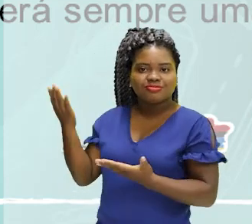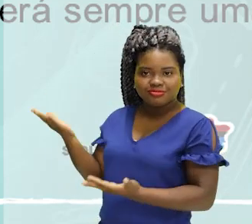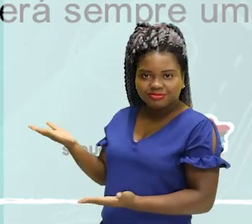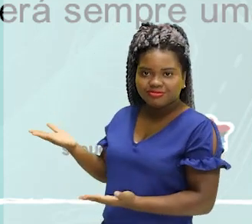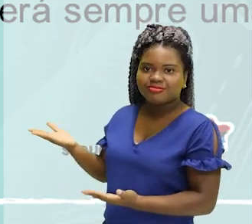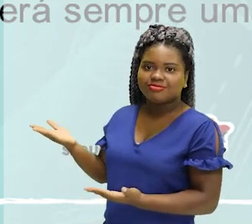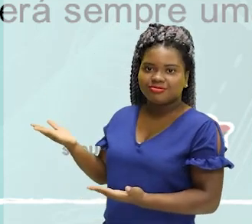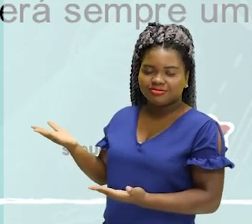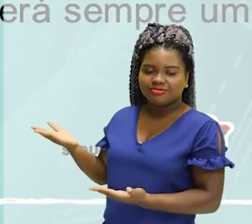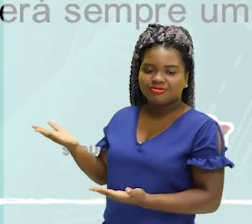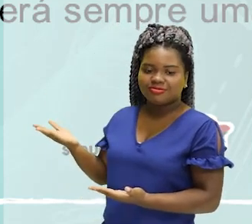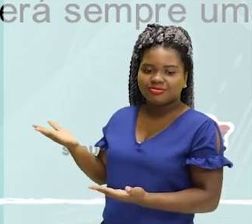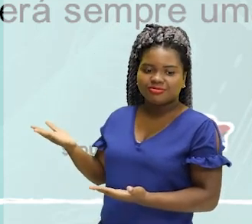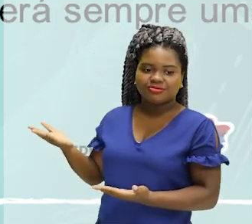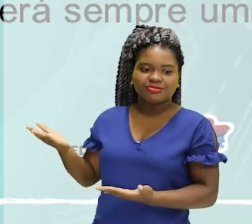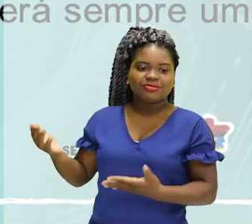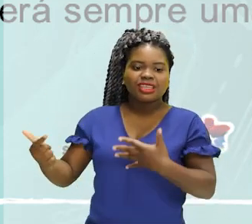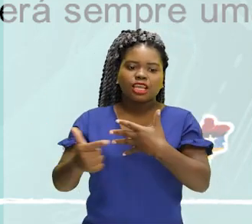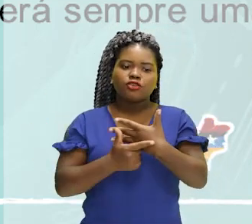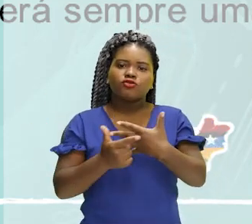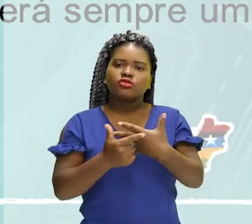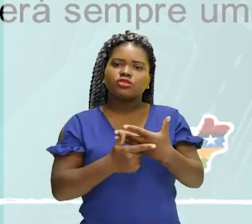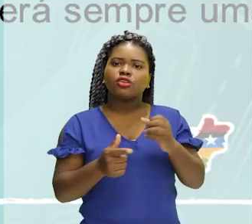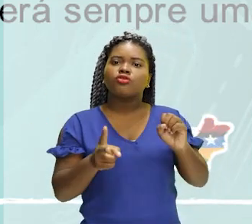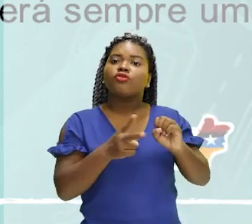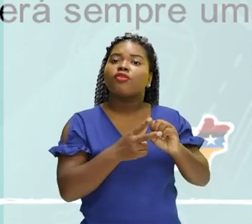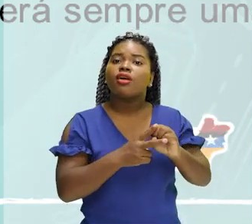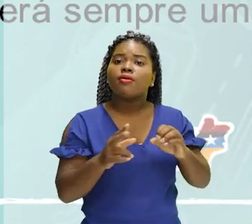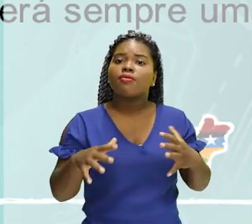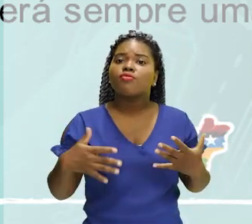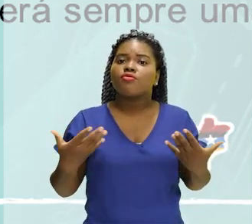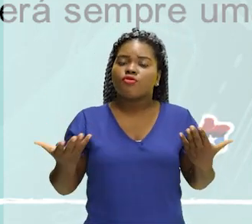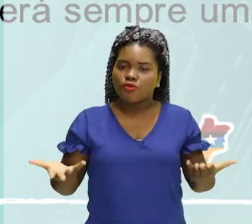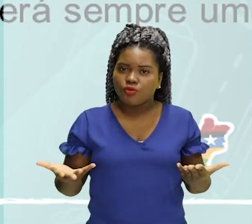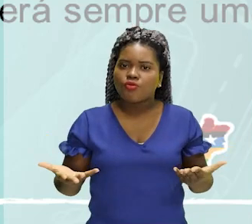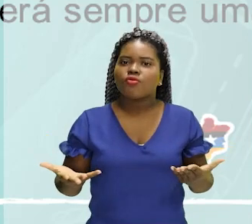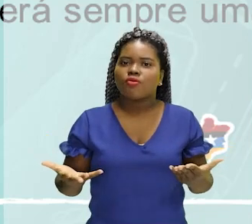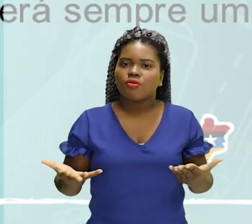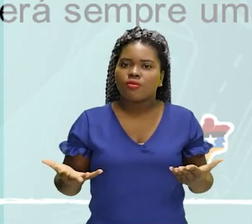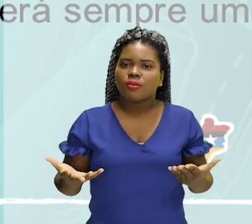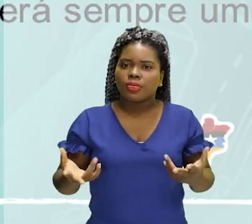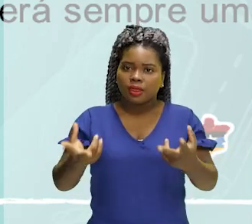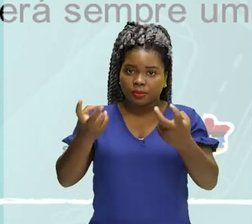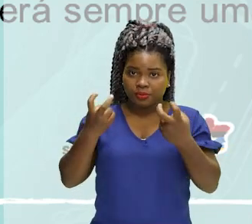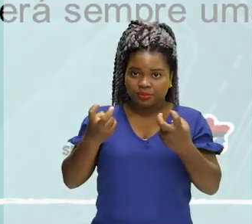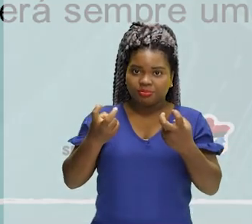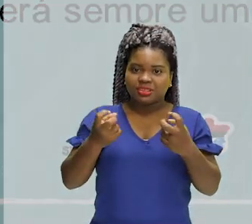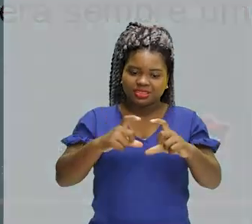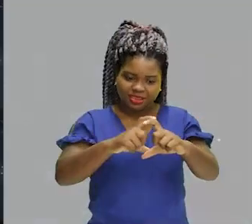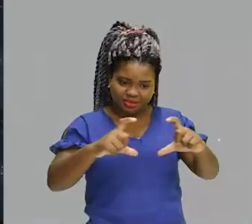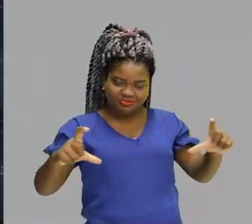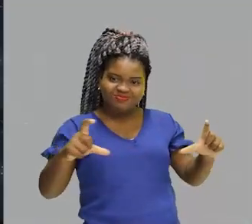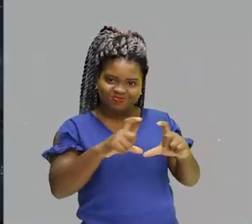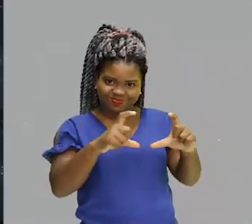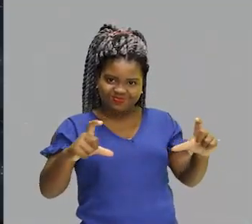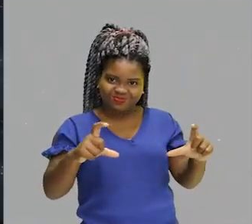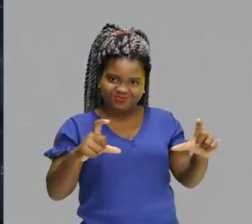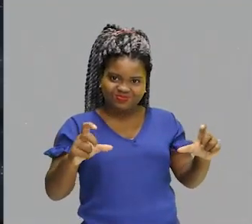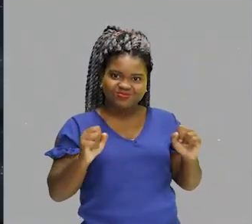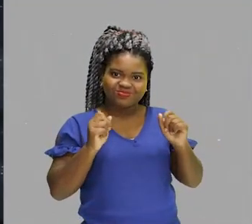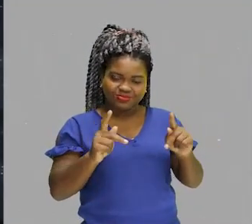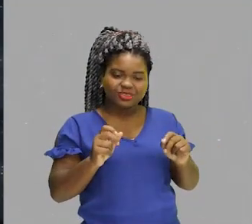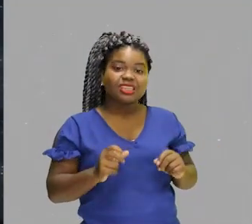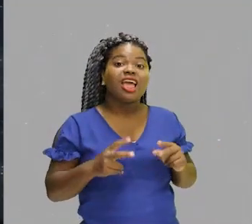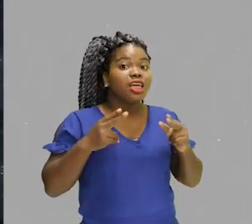perífrases verbais, funções dos verbos. Observe ainda a seguinte oração. Eu busquei o mesmo exemplo para que ficasse bem claro